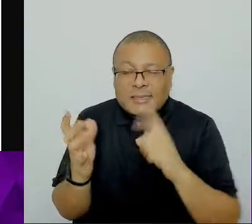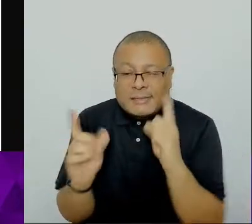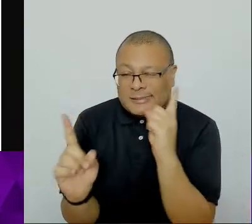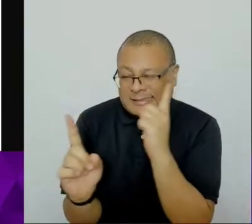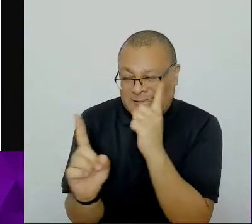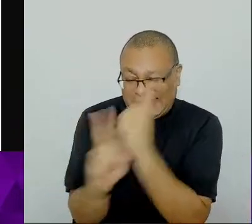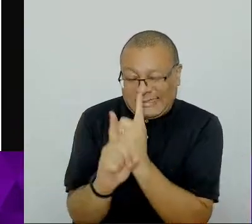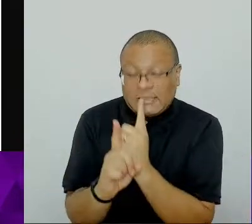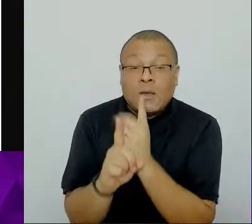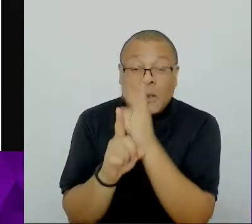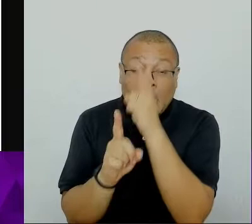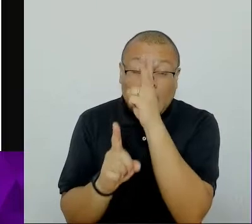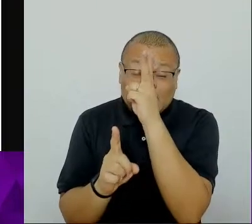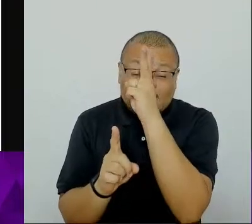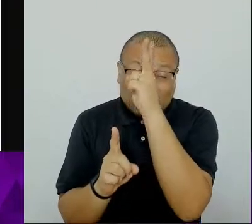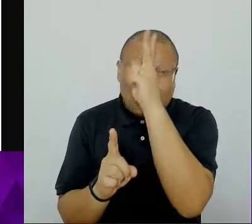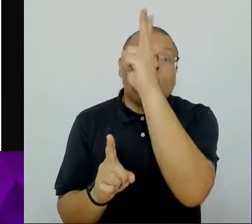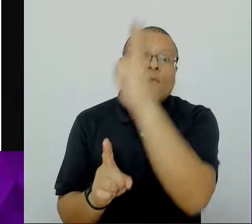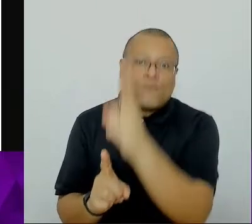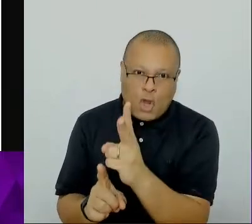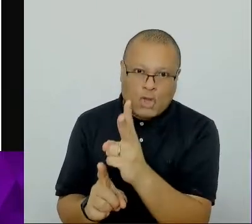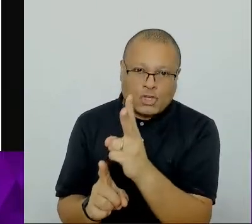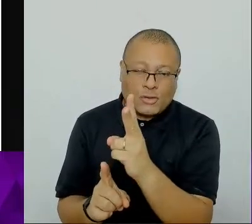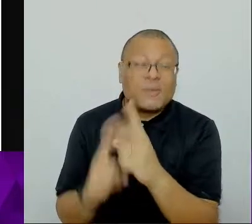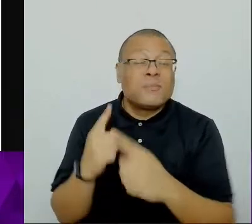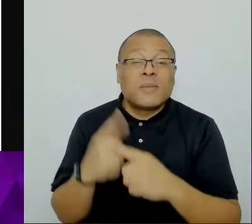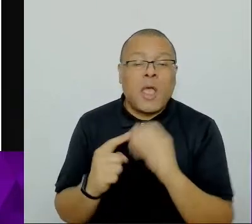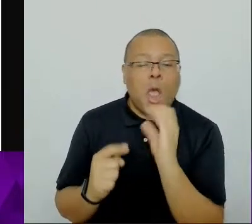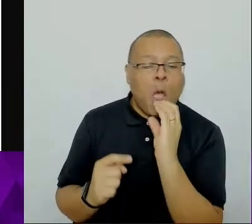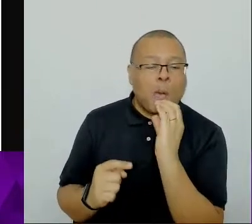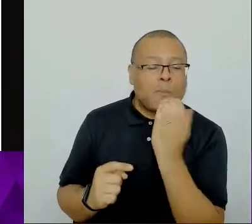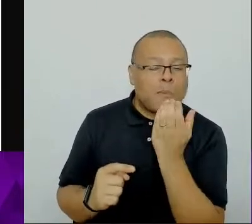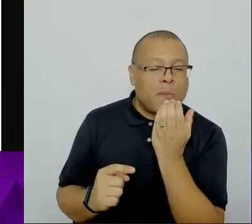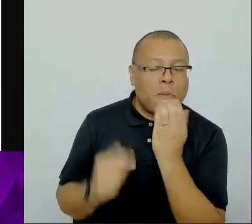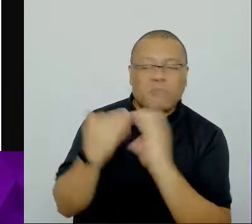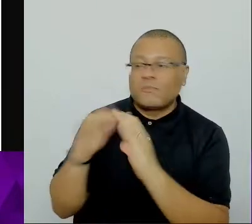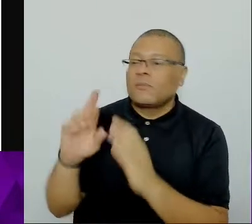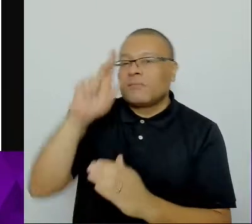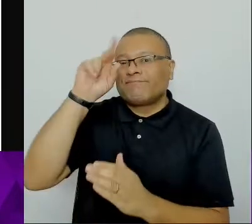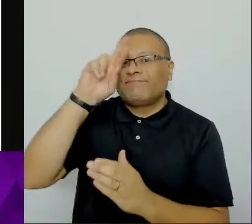alta, né, senão a interação, senão